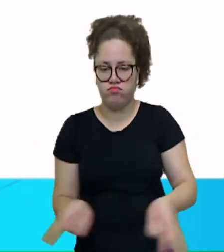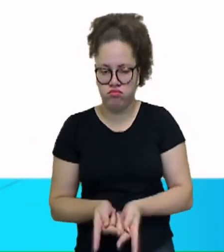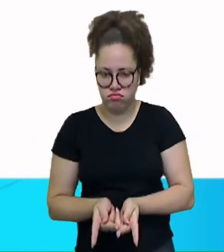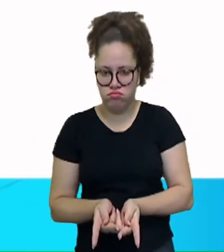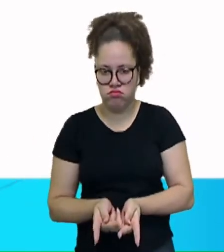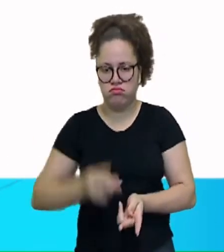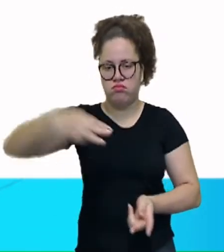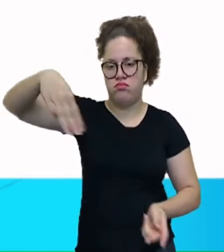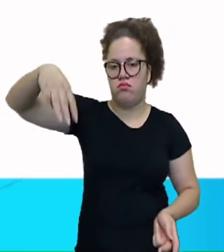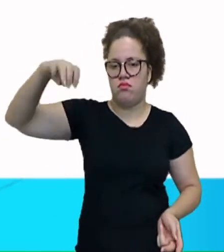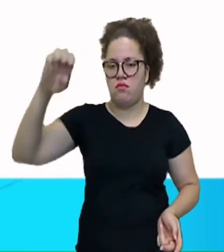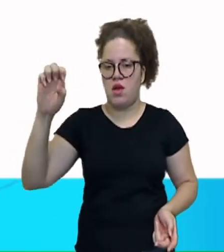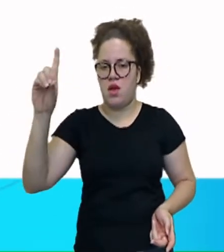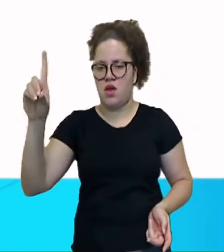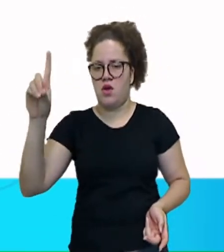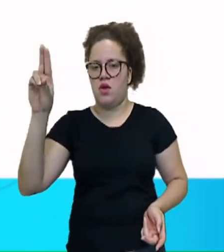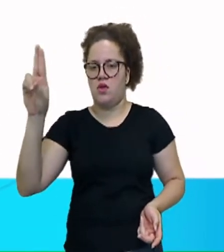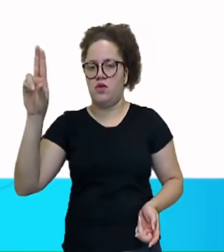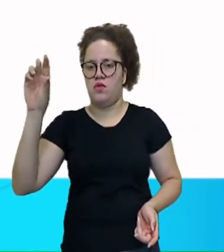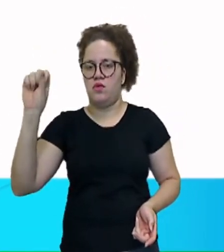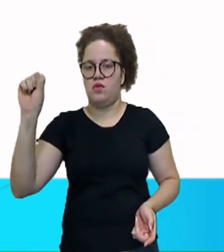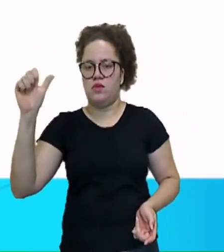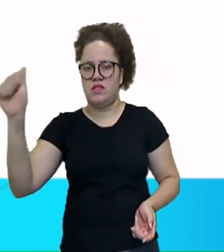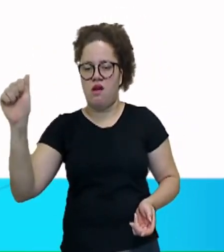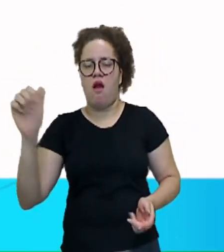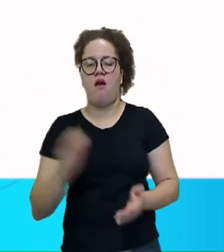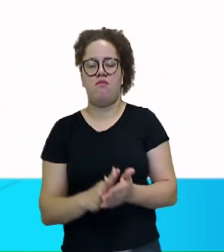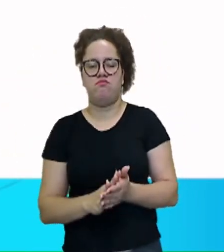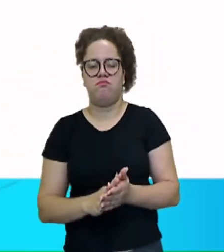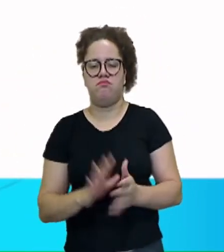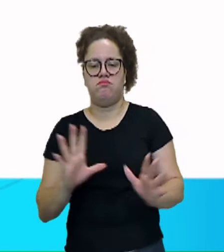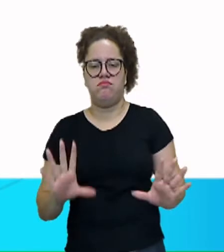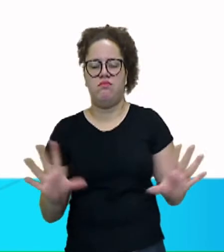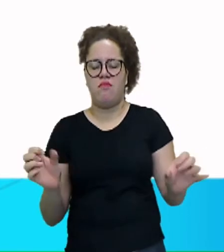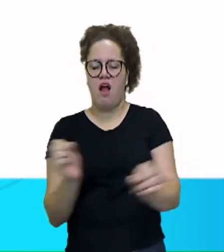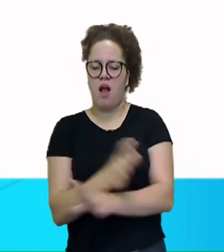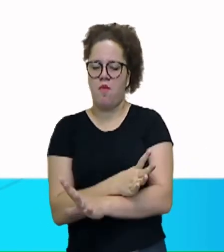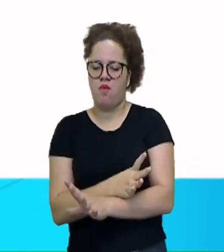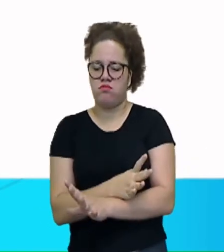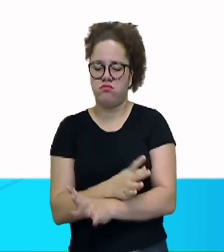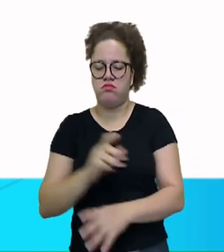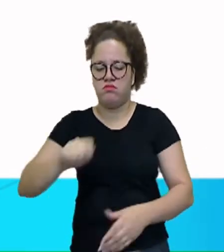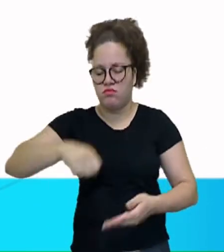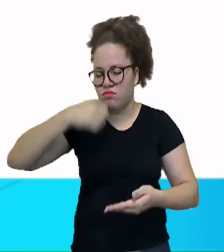É o que eu estou falando. Imagina você acabar de jantar ou almoçar, olhar para o prato,